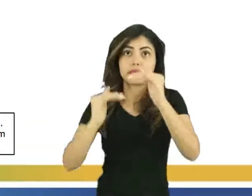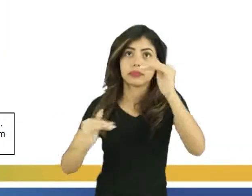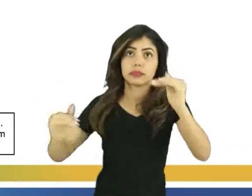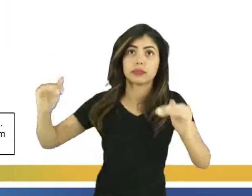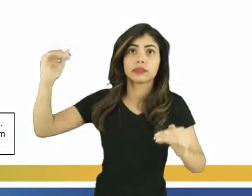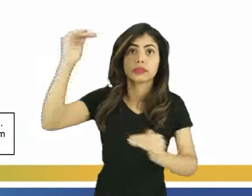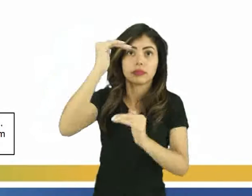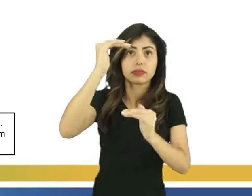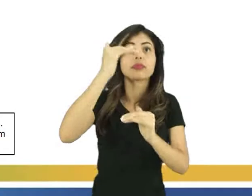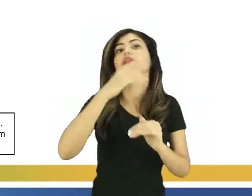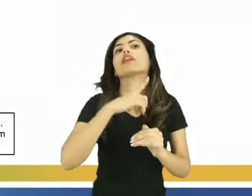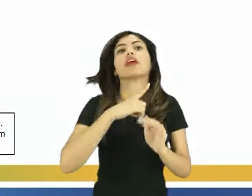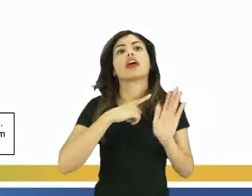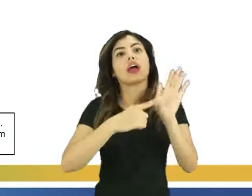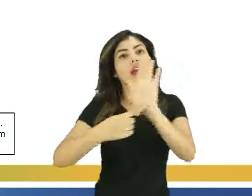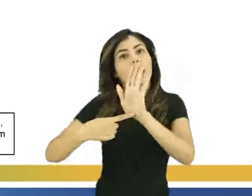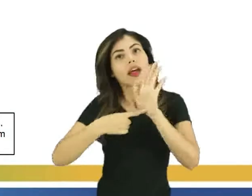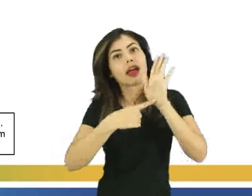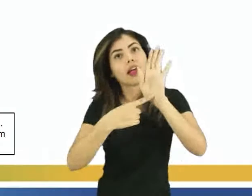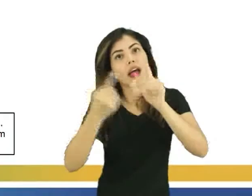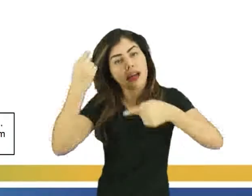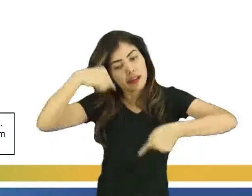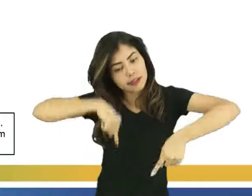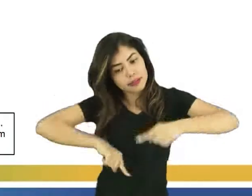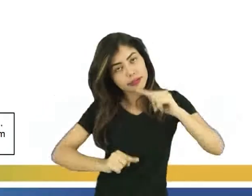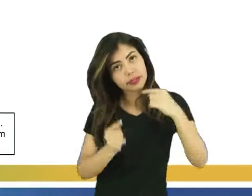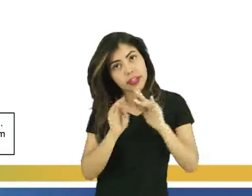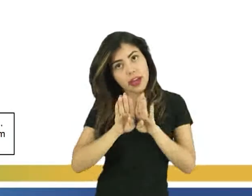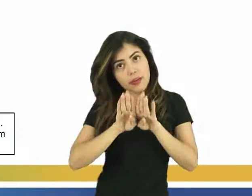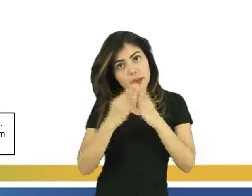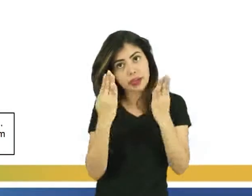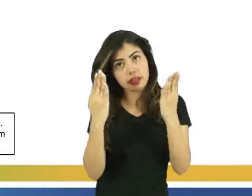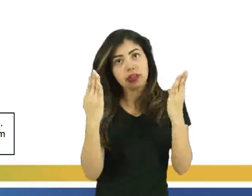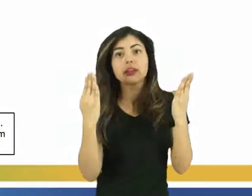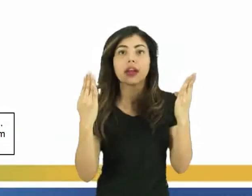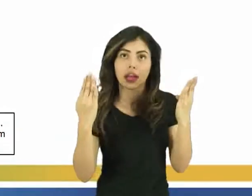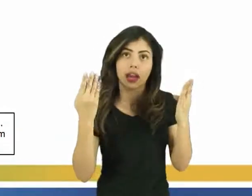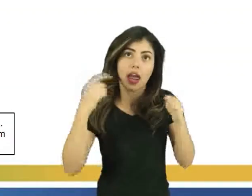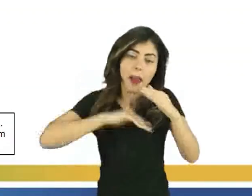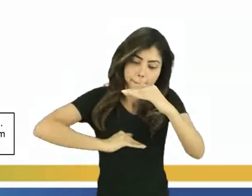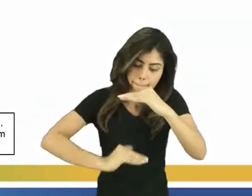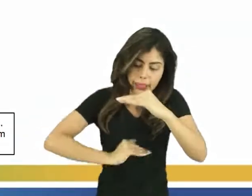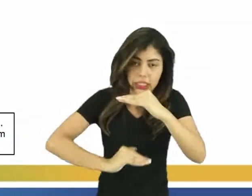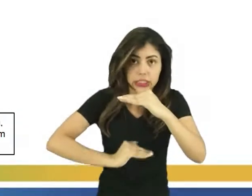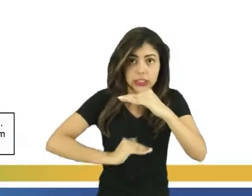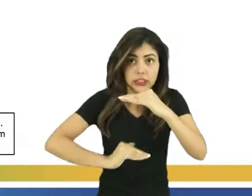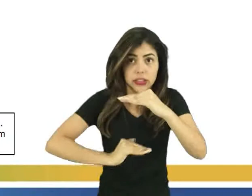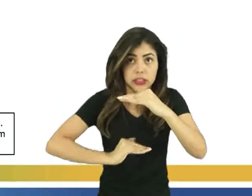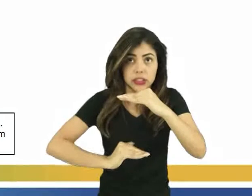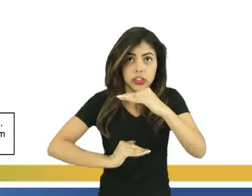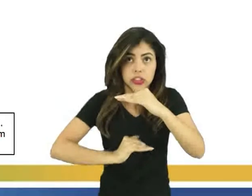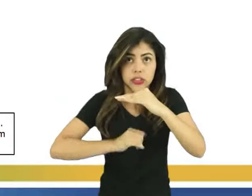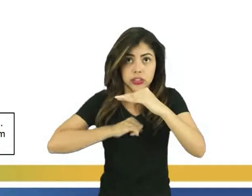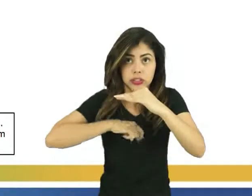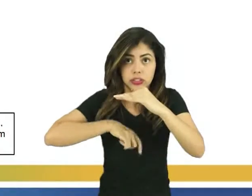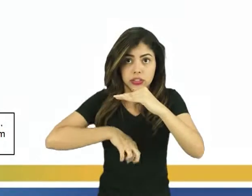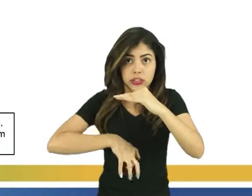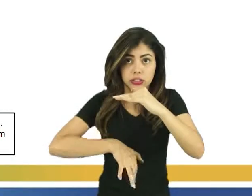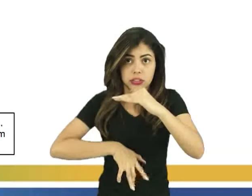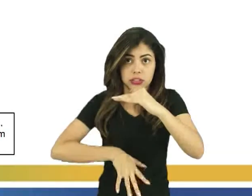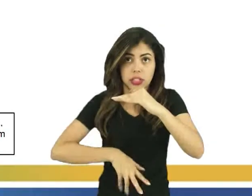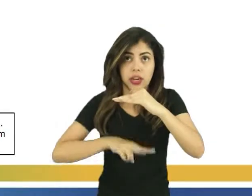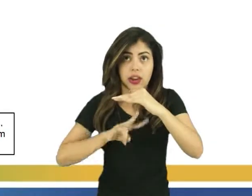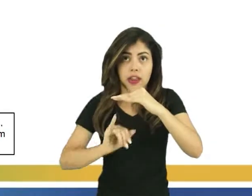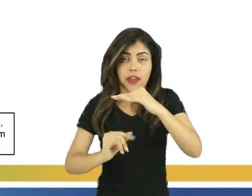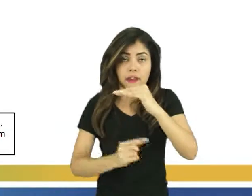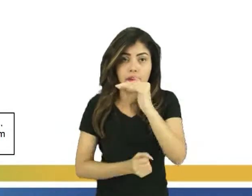ver a representação do sistema circulatório aberto. E nessa parte de baixo, onde tem essa estrutura saindo aí, vocês podem ver